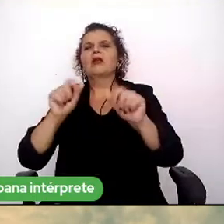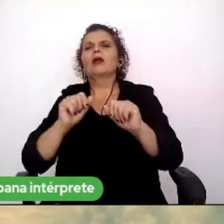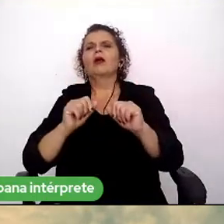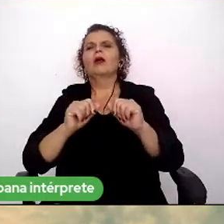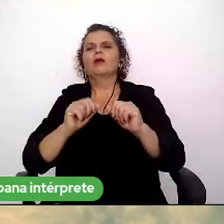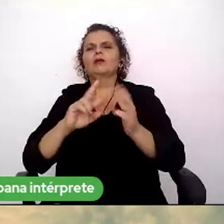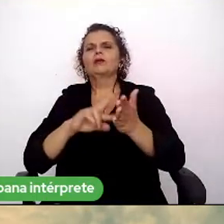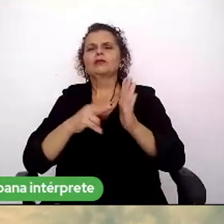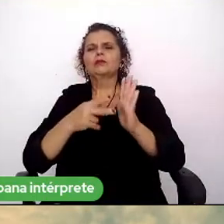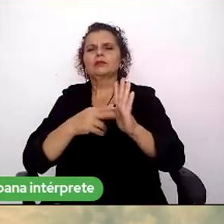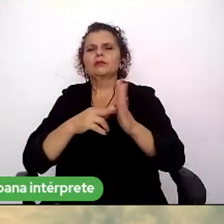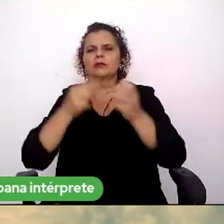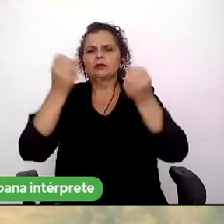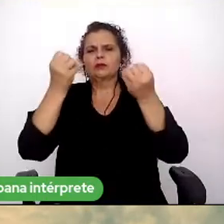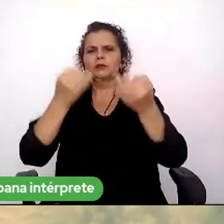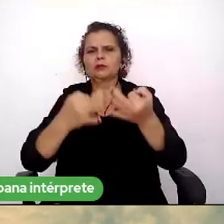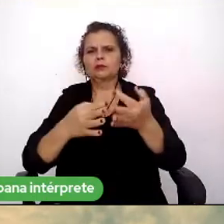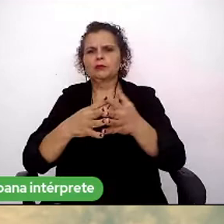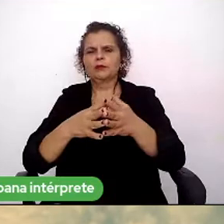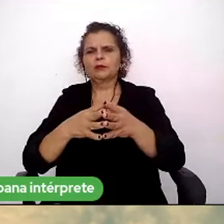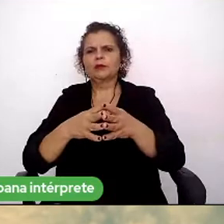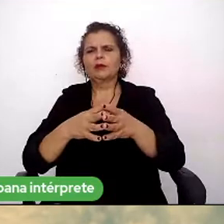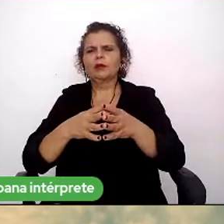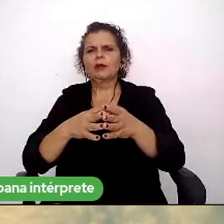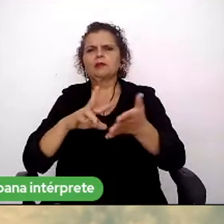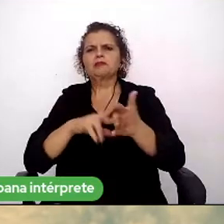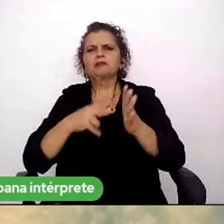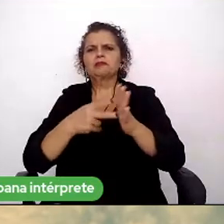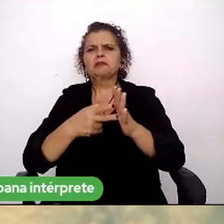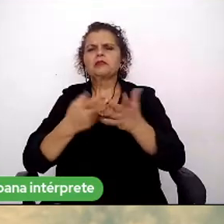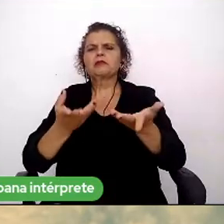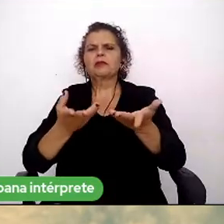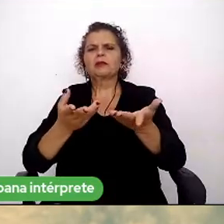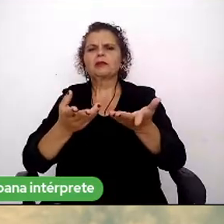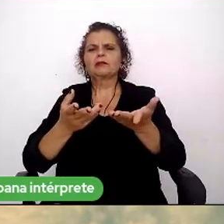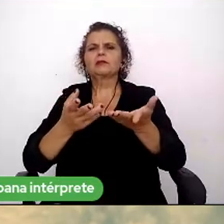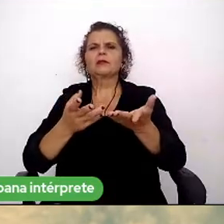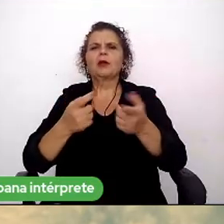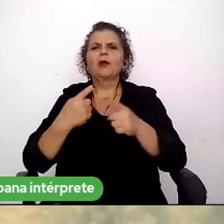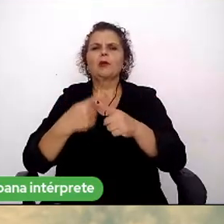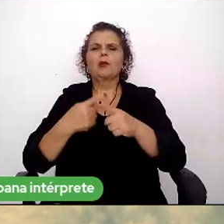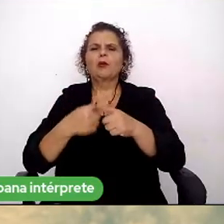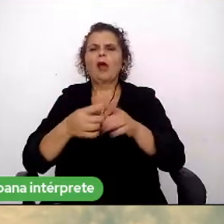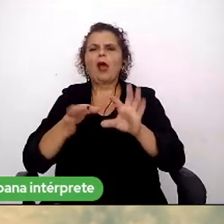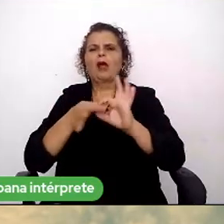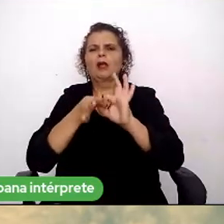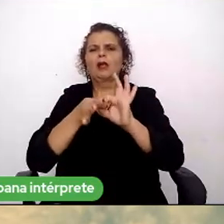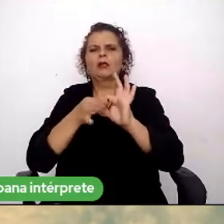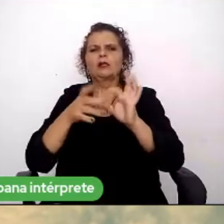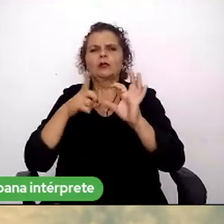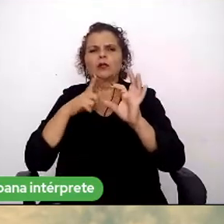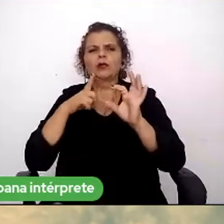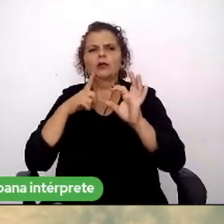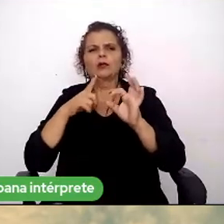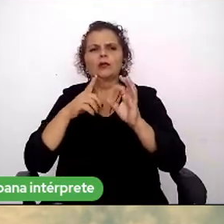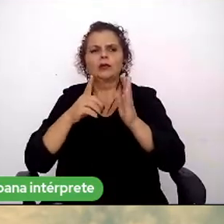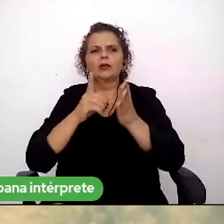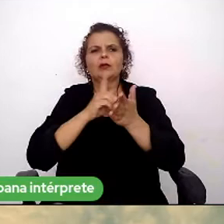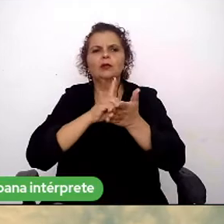Fala um pouquinho para mim, que significa esse diamante duplo? Porque qual que é a ligação do Ali Inception com design